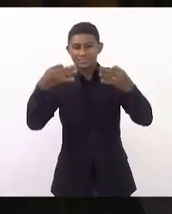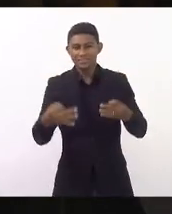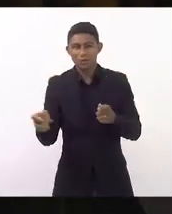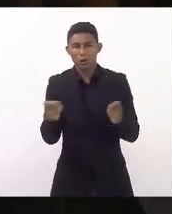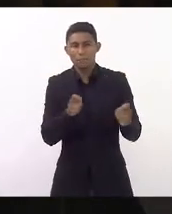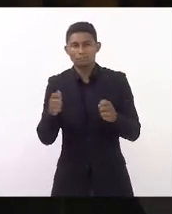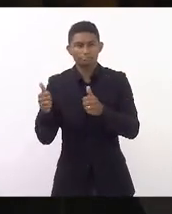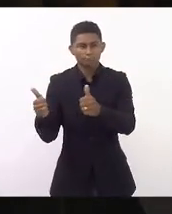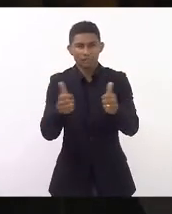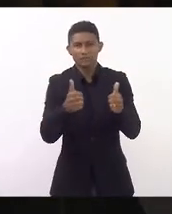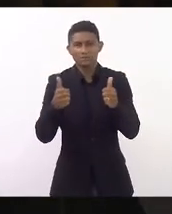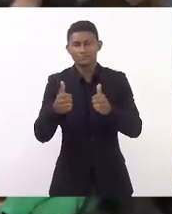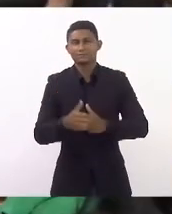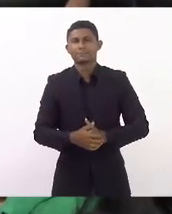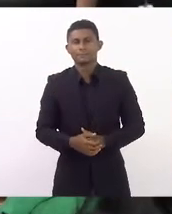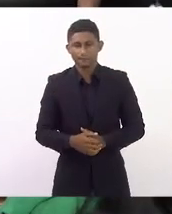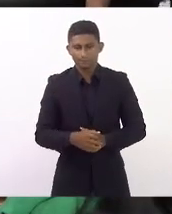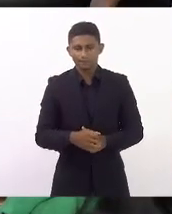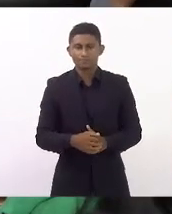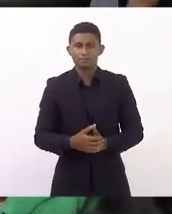ativa.